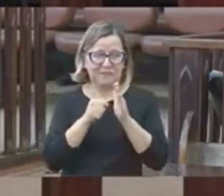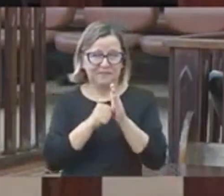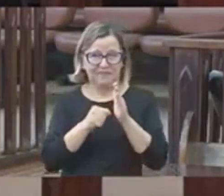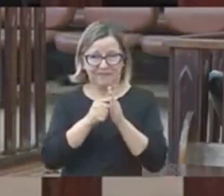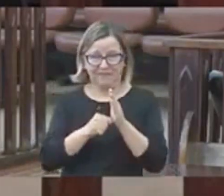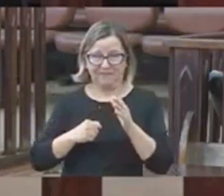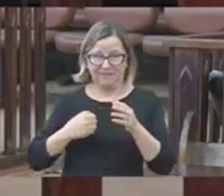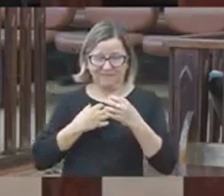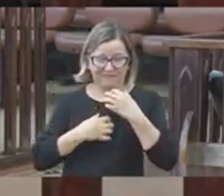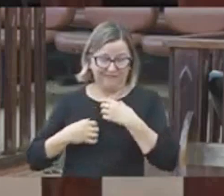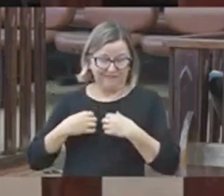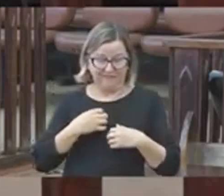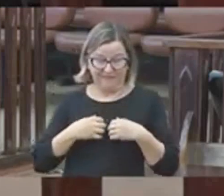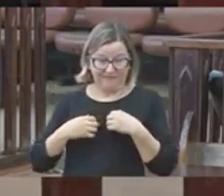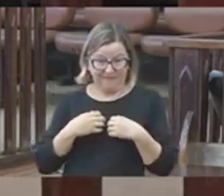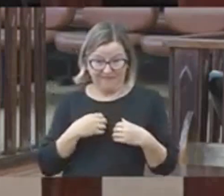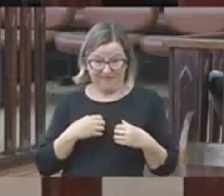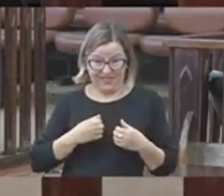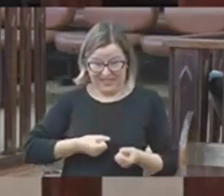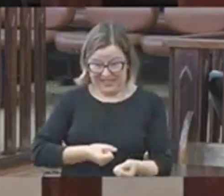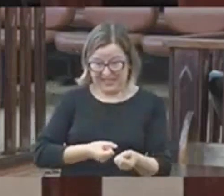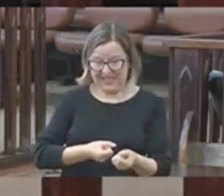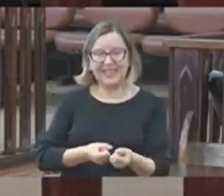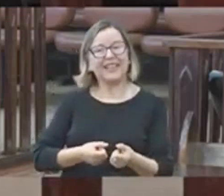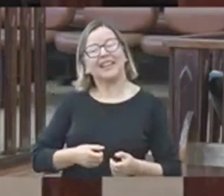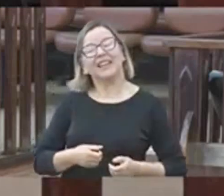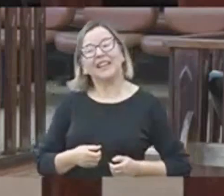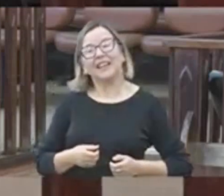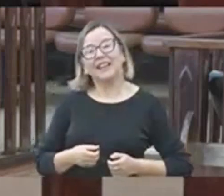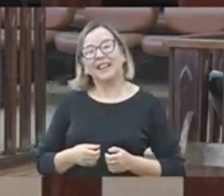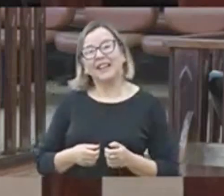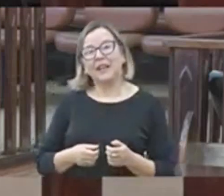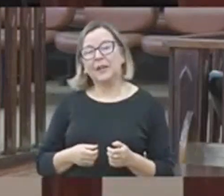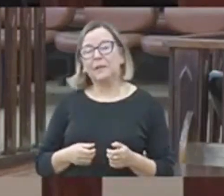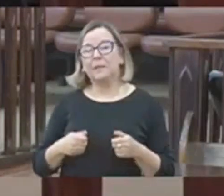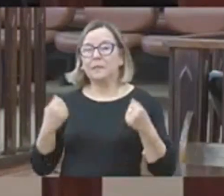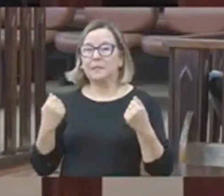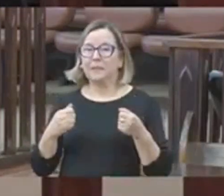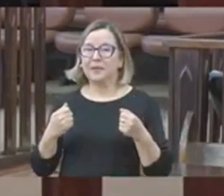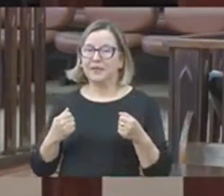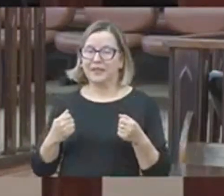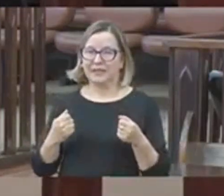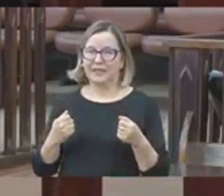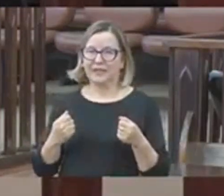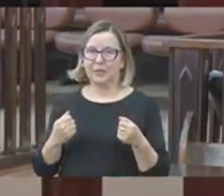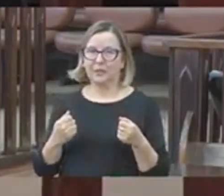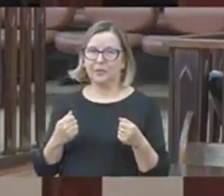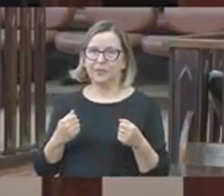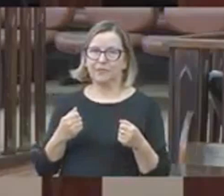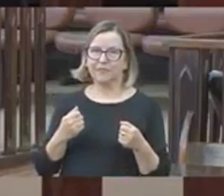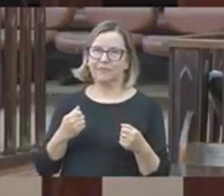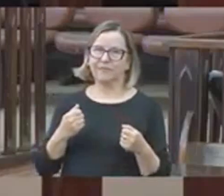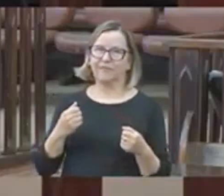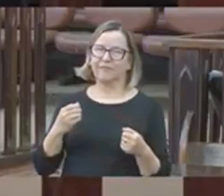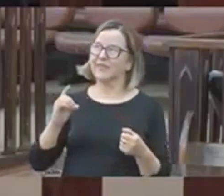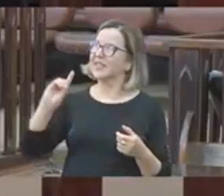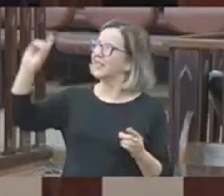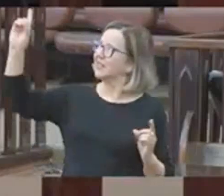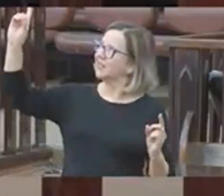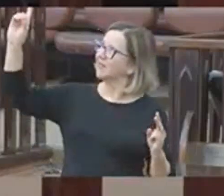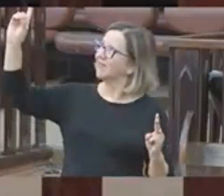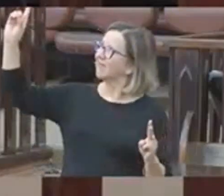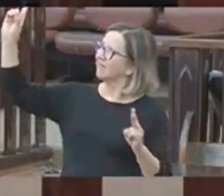e os ataques infernais, é o retorno ao plano inicial de Deus.